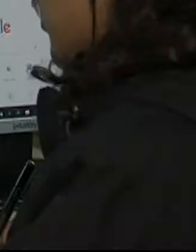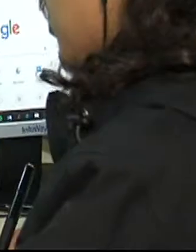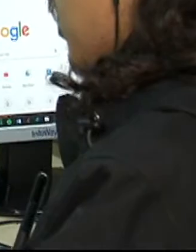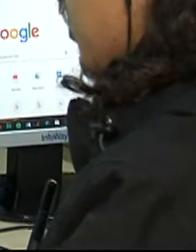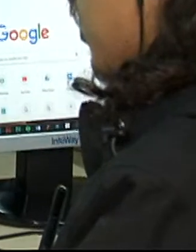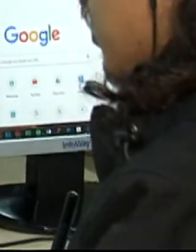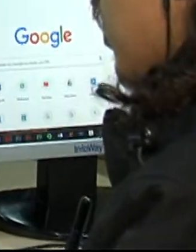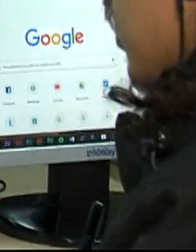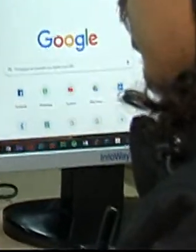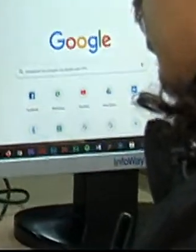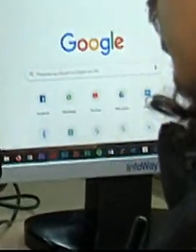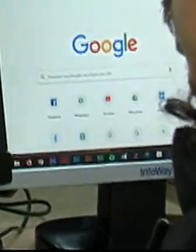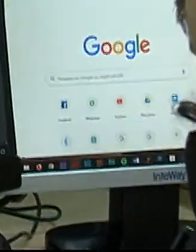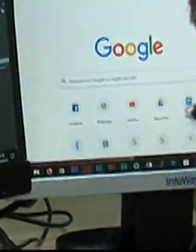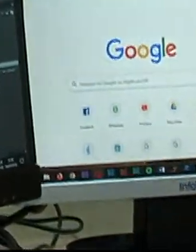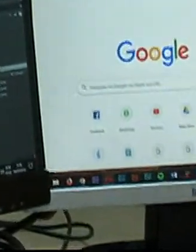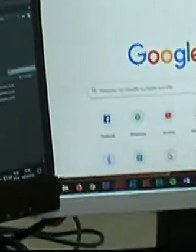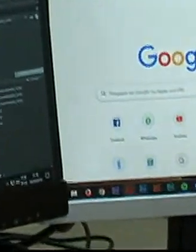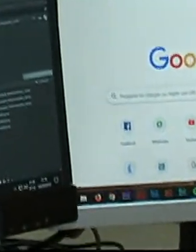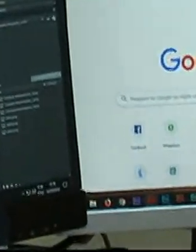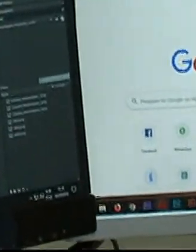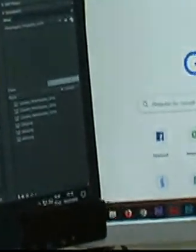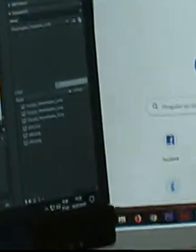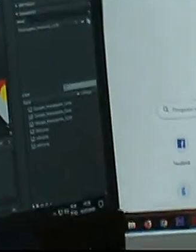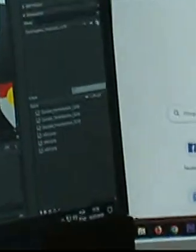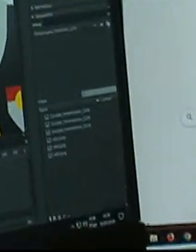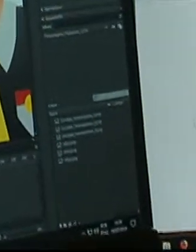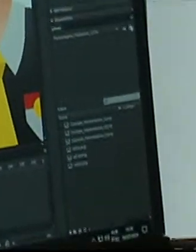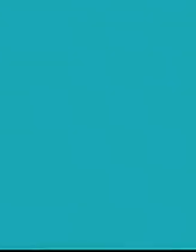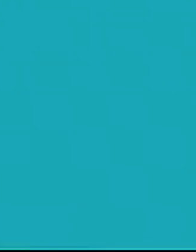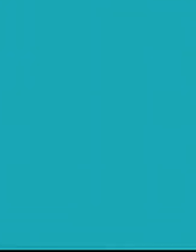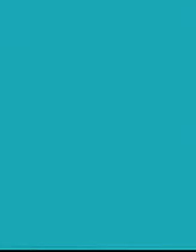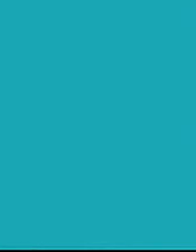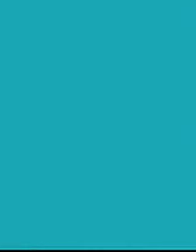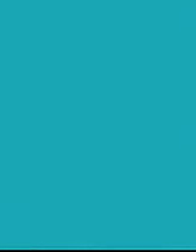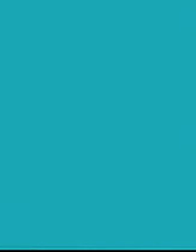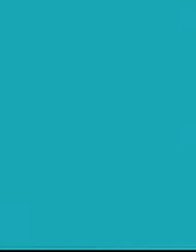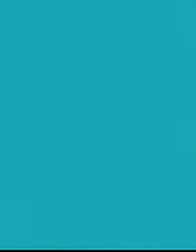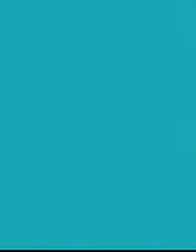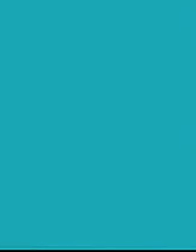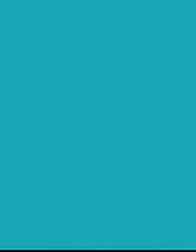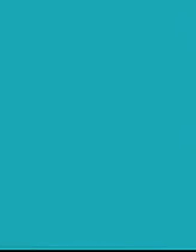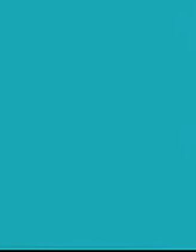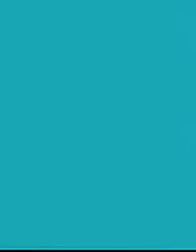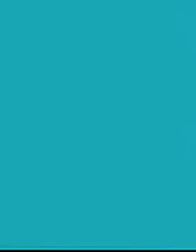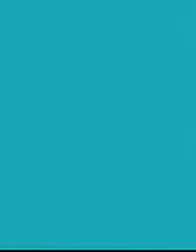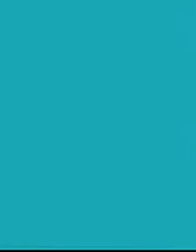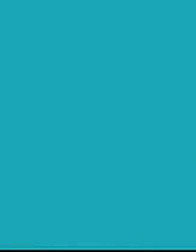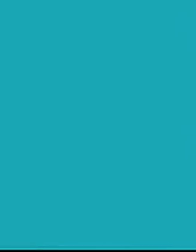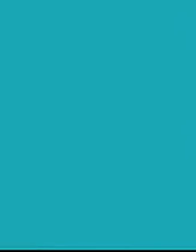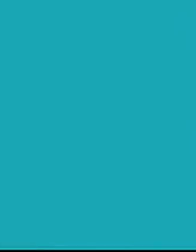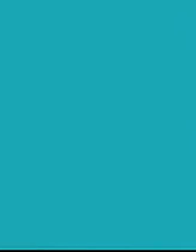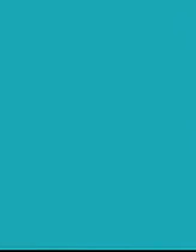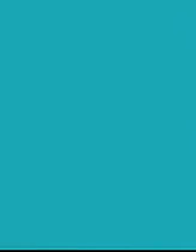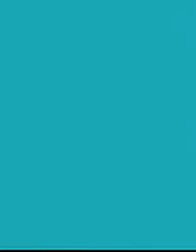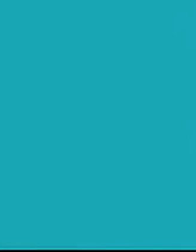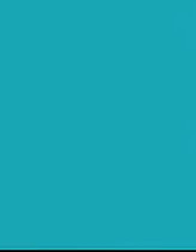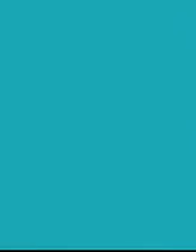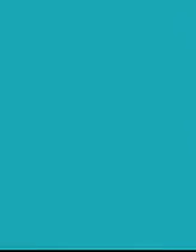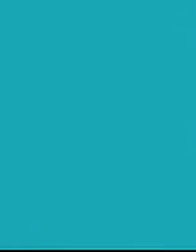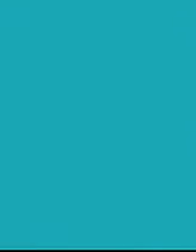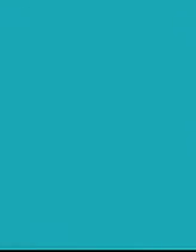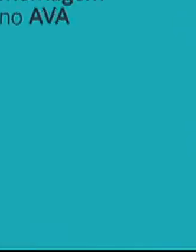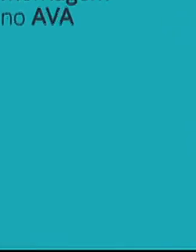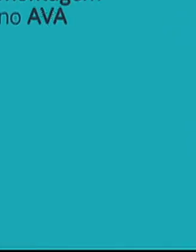processo? Para que tudo saia conforme o planejado, professores, designers instrucionais, equipe de arte